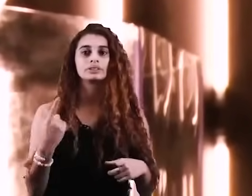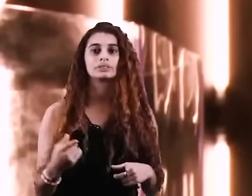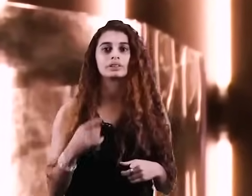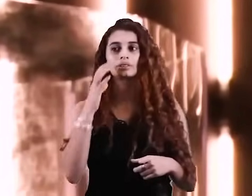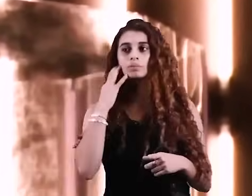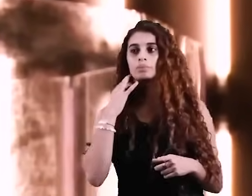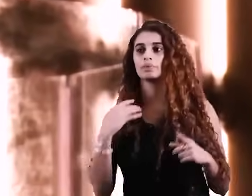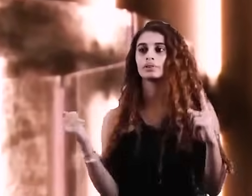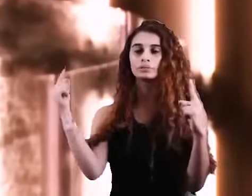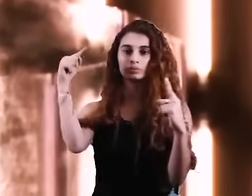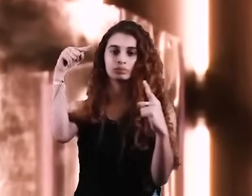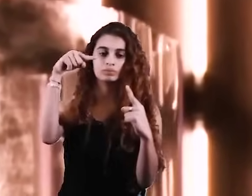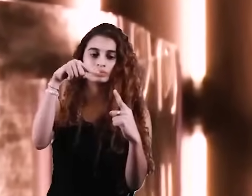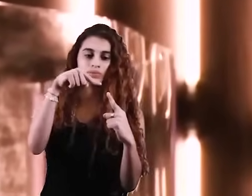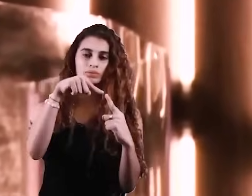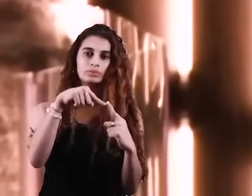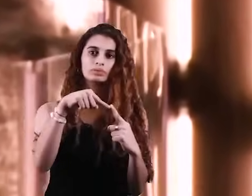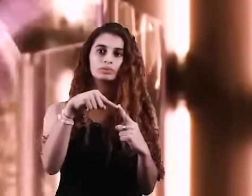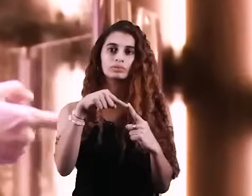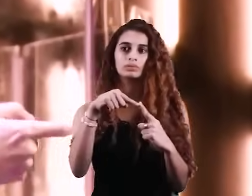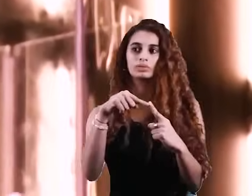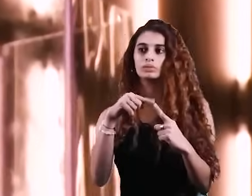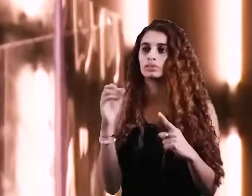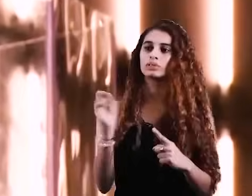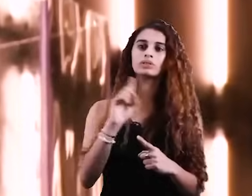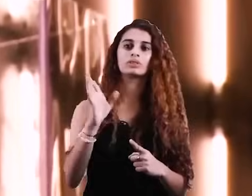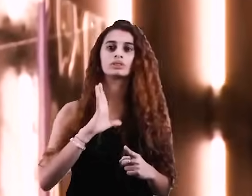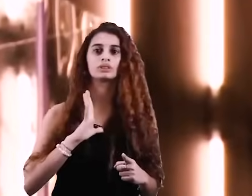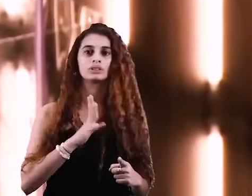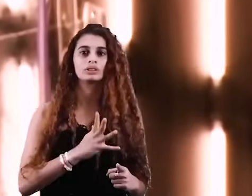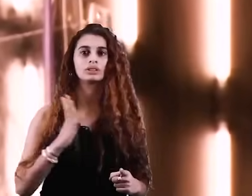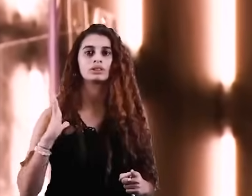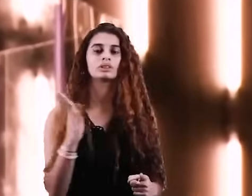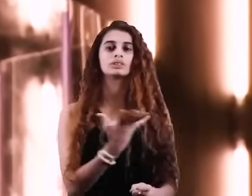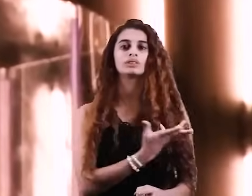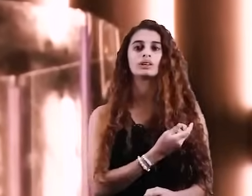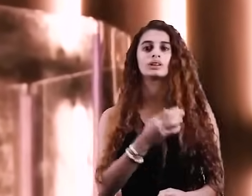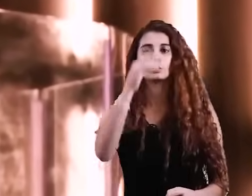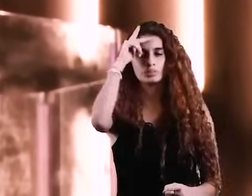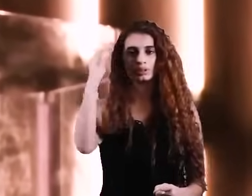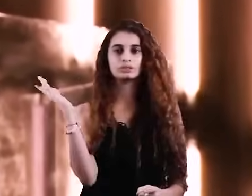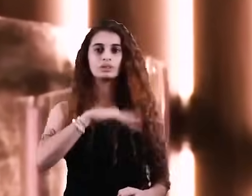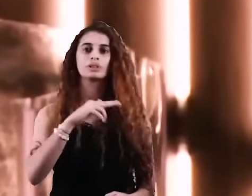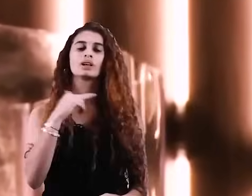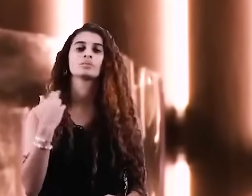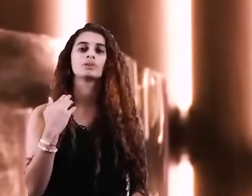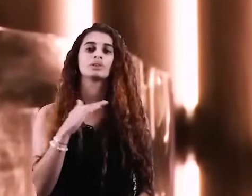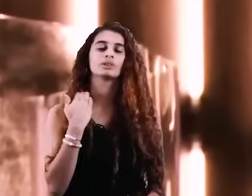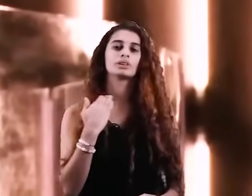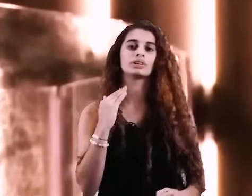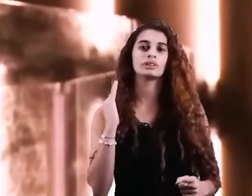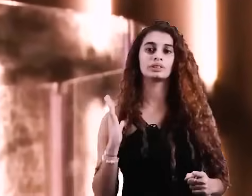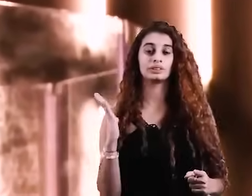vida não era salvar Nabal da morte, era salvar o trono de Davi.